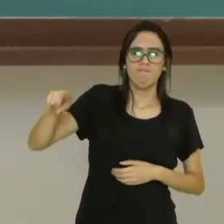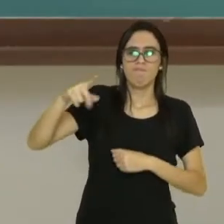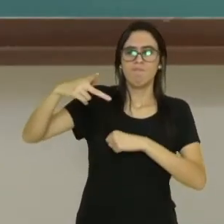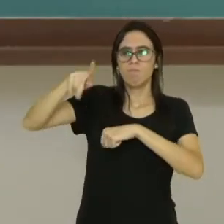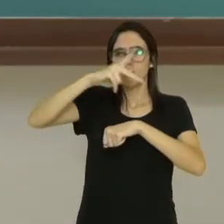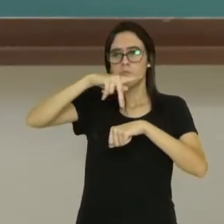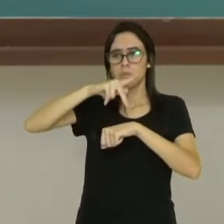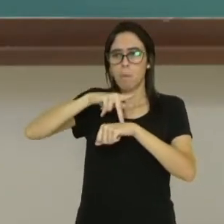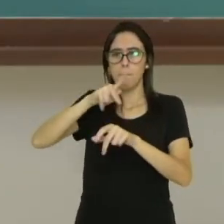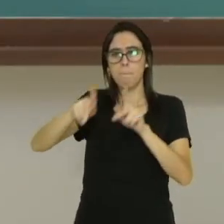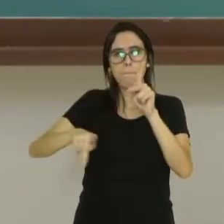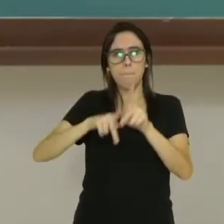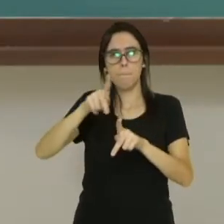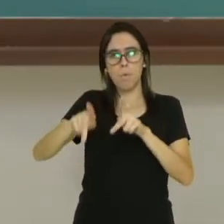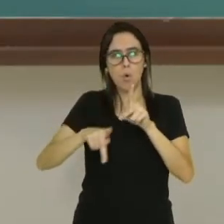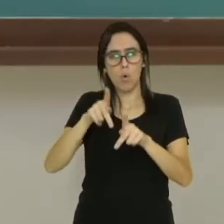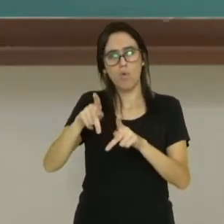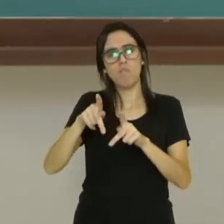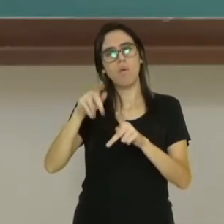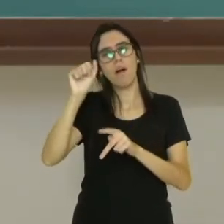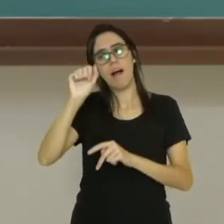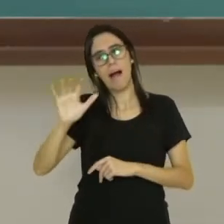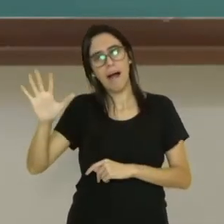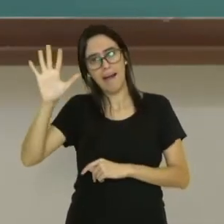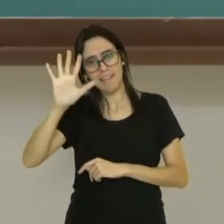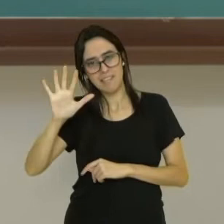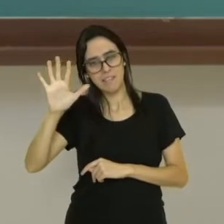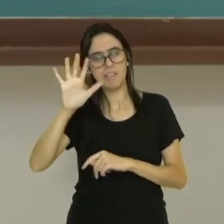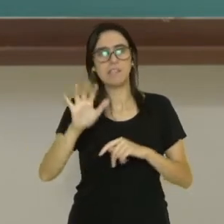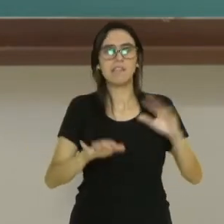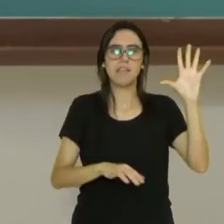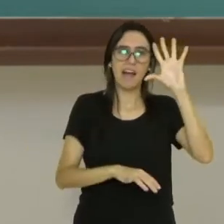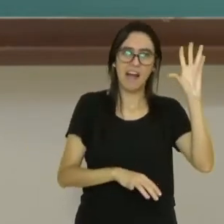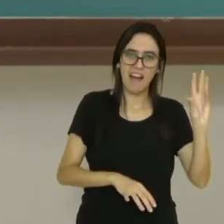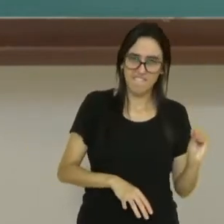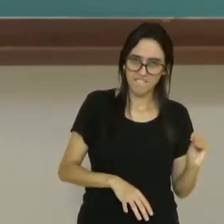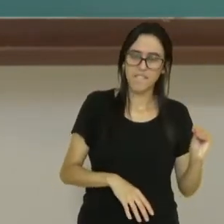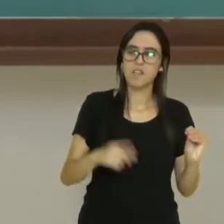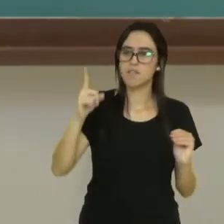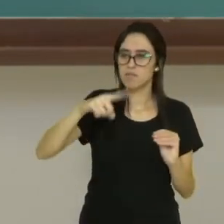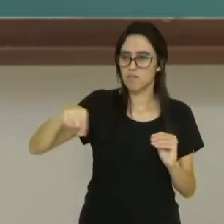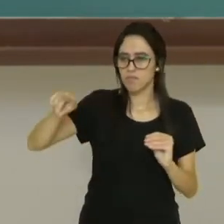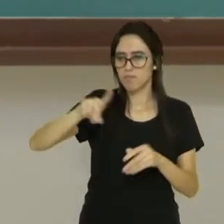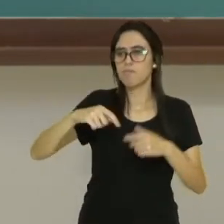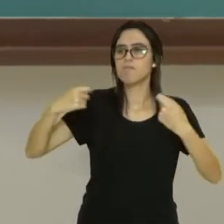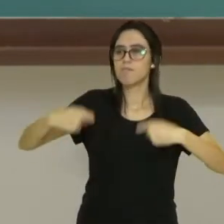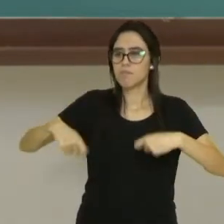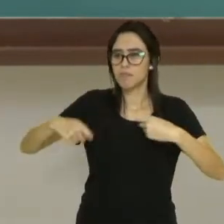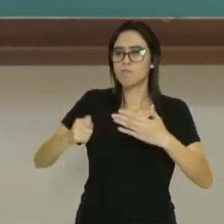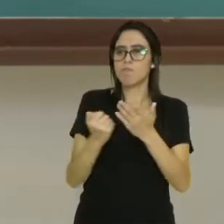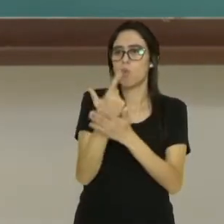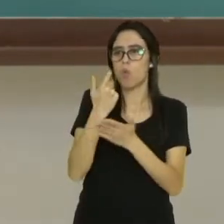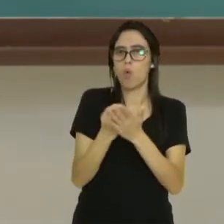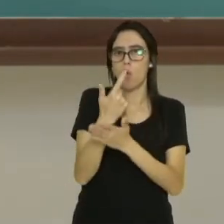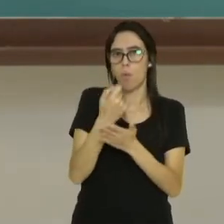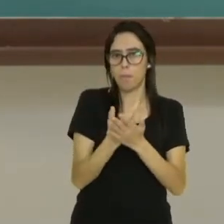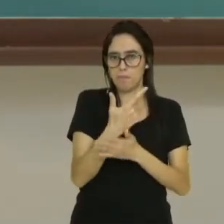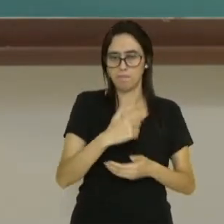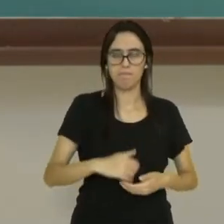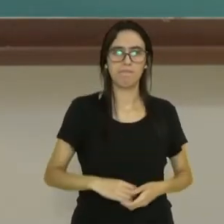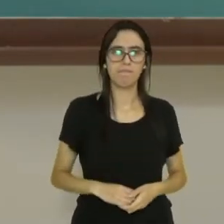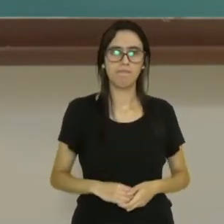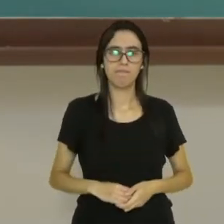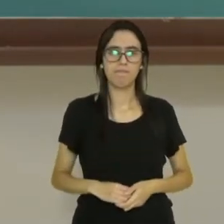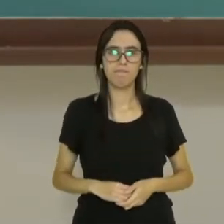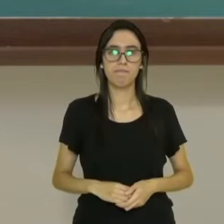esse povo, tanto da Ásia quanto da África, passassem a se tornarem consumidores. A